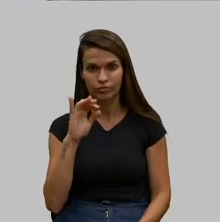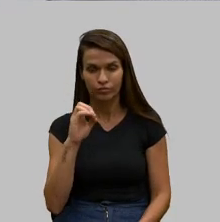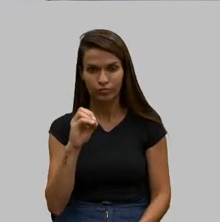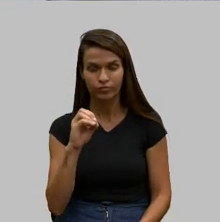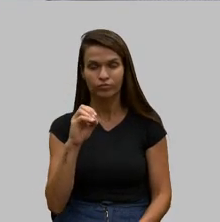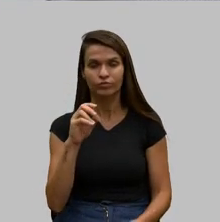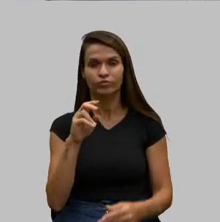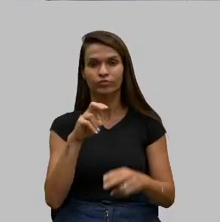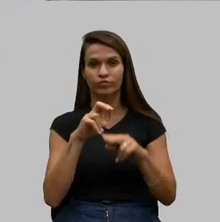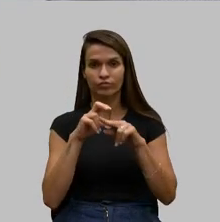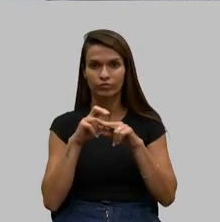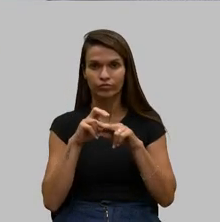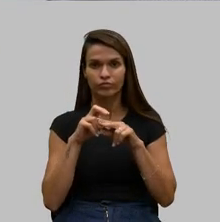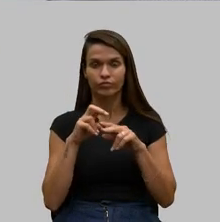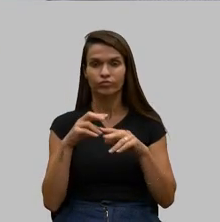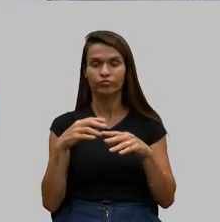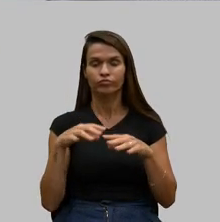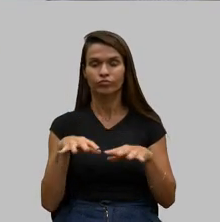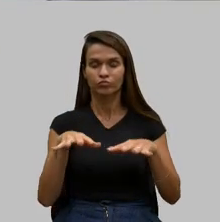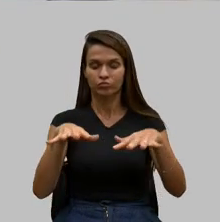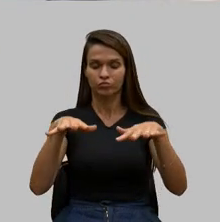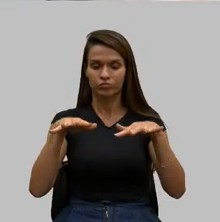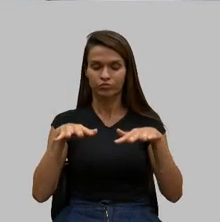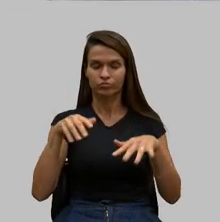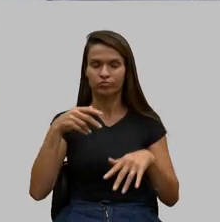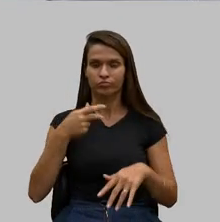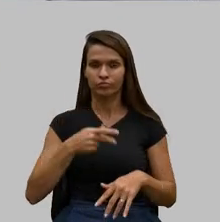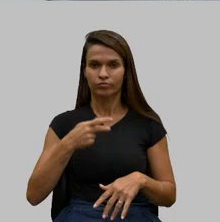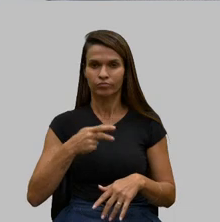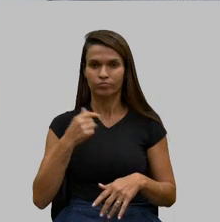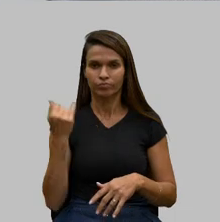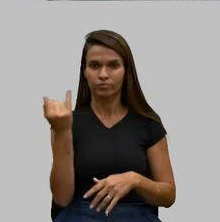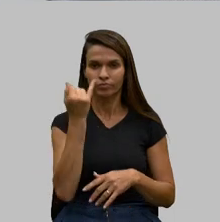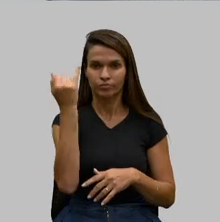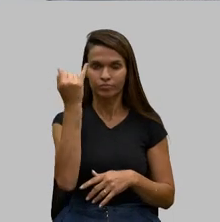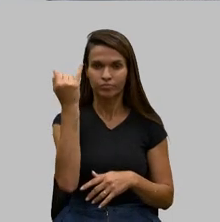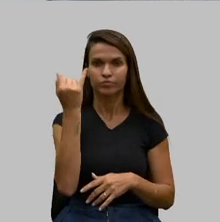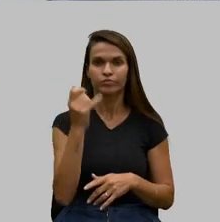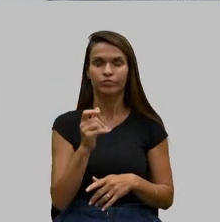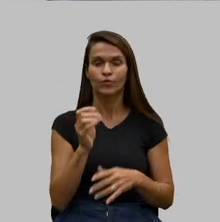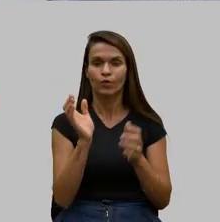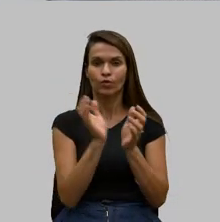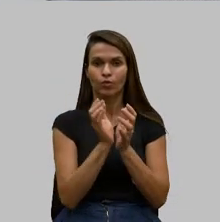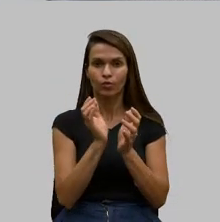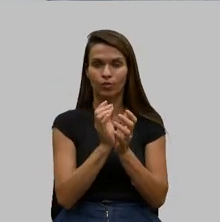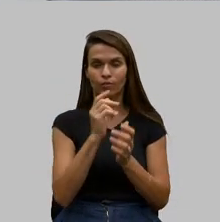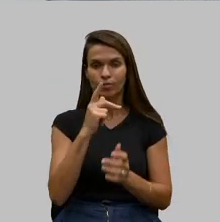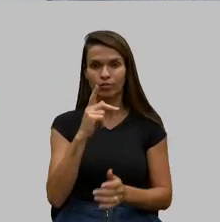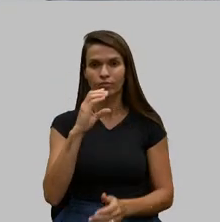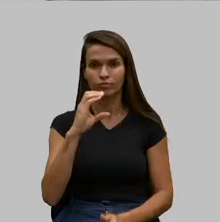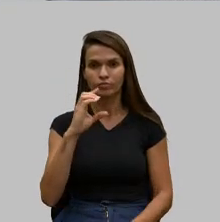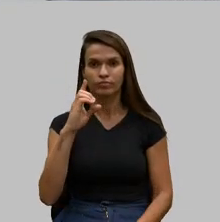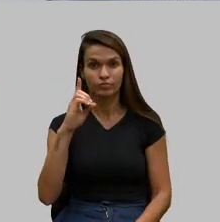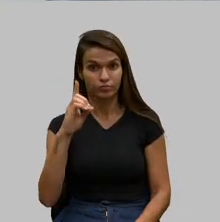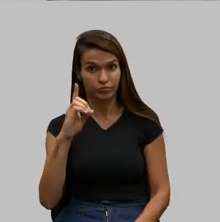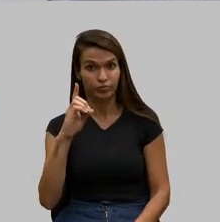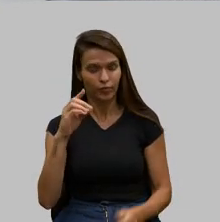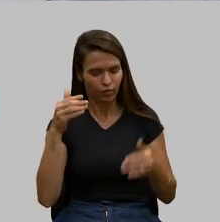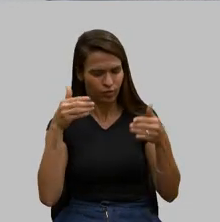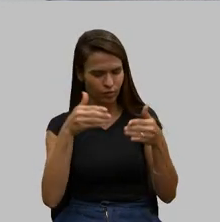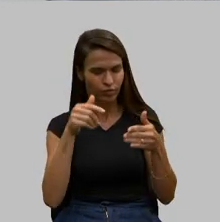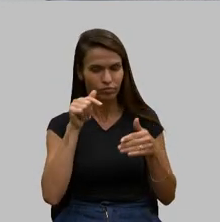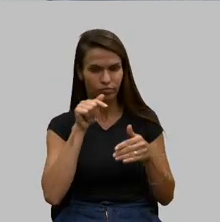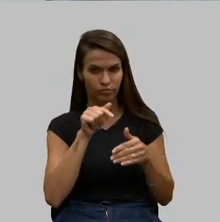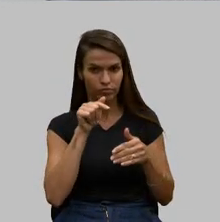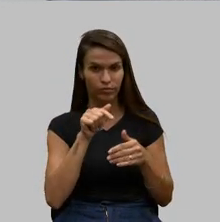eh auditoria aqui tão importante para pessoa com deficiência eh queria aqui